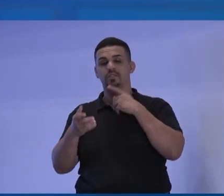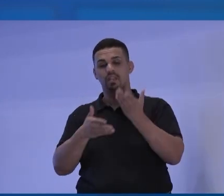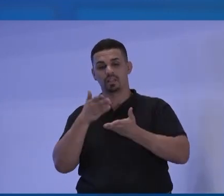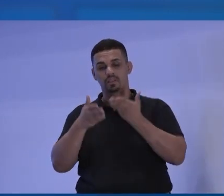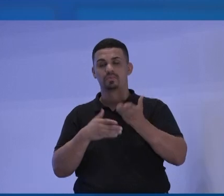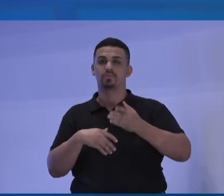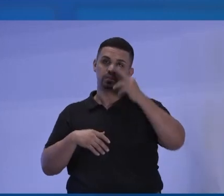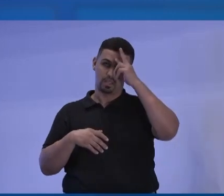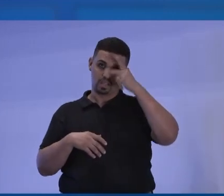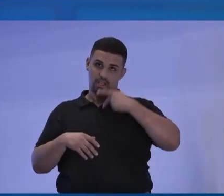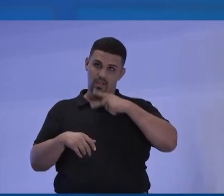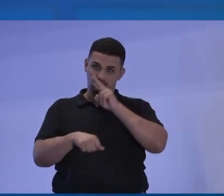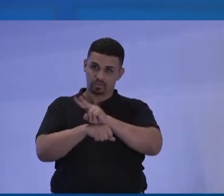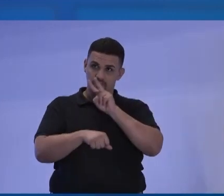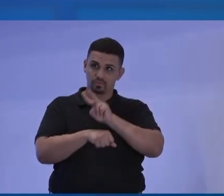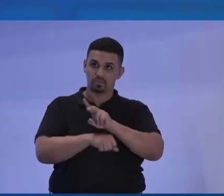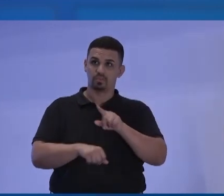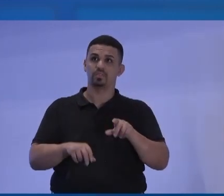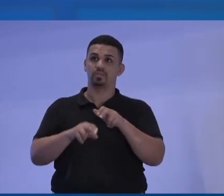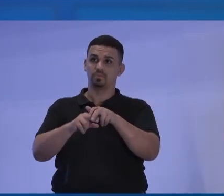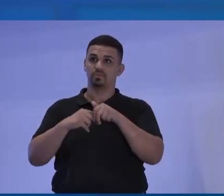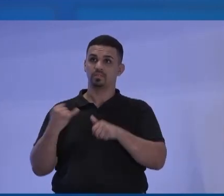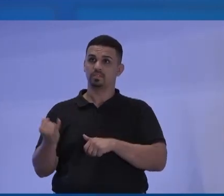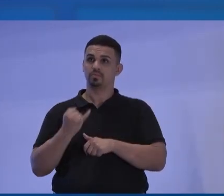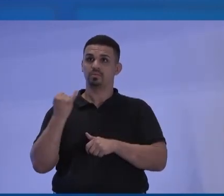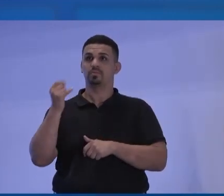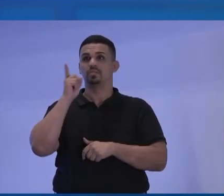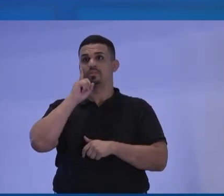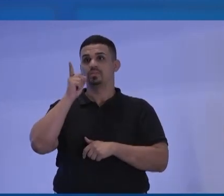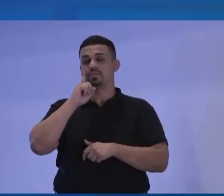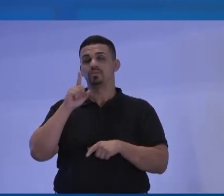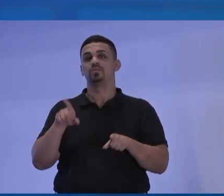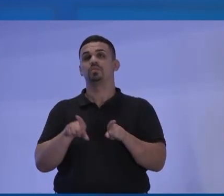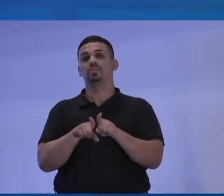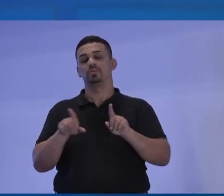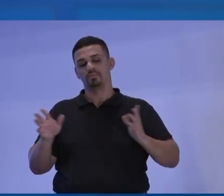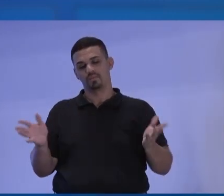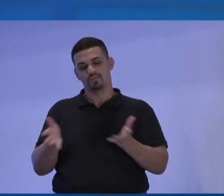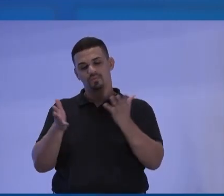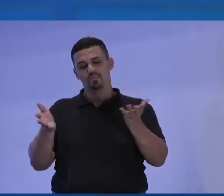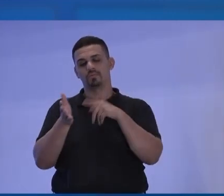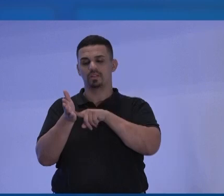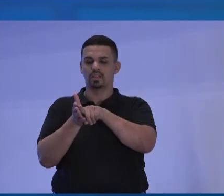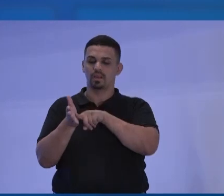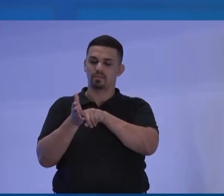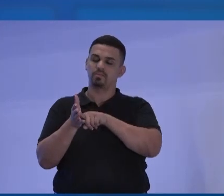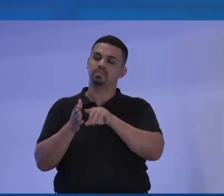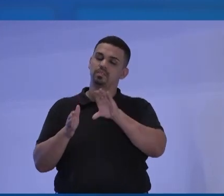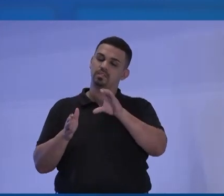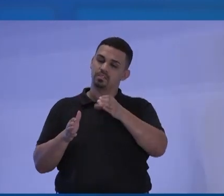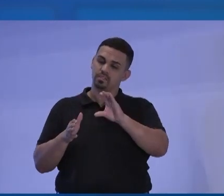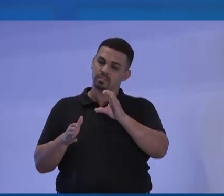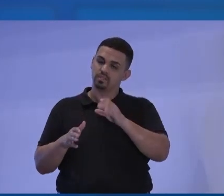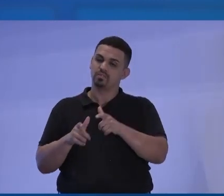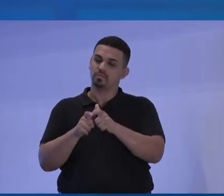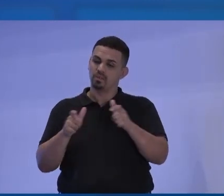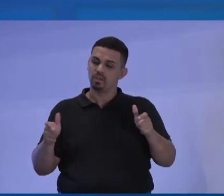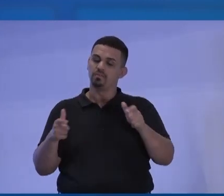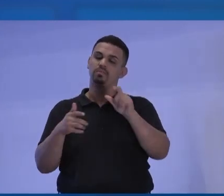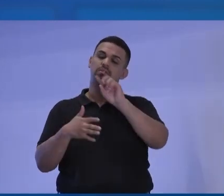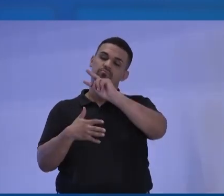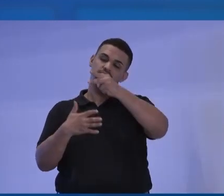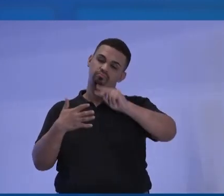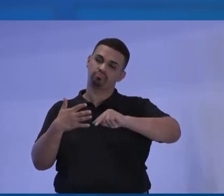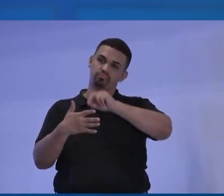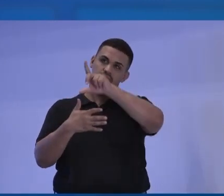muito importantes no nosso dia a dia, e fomentar a pesquisa científica para aumentar opções